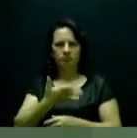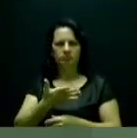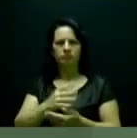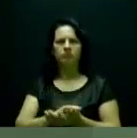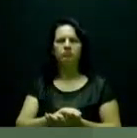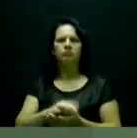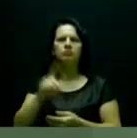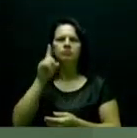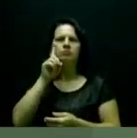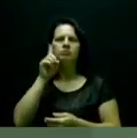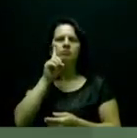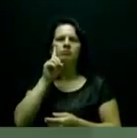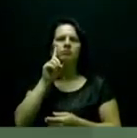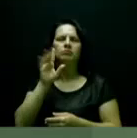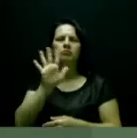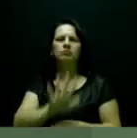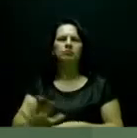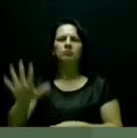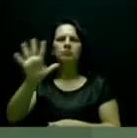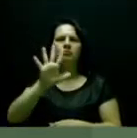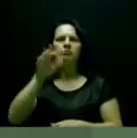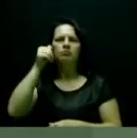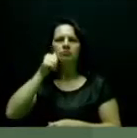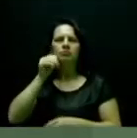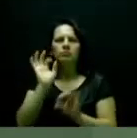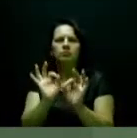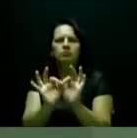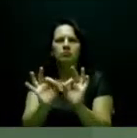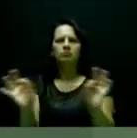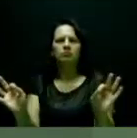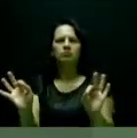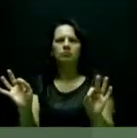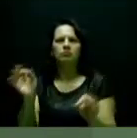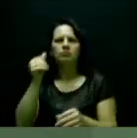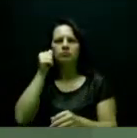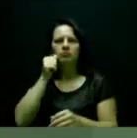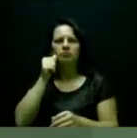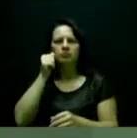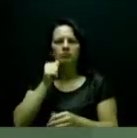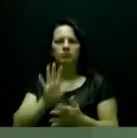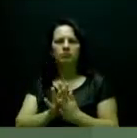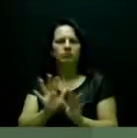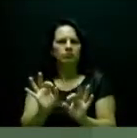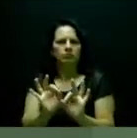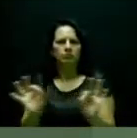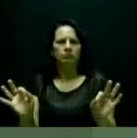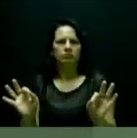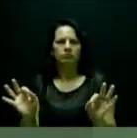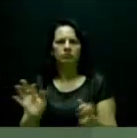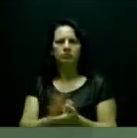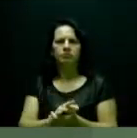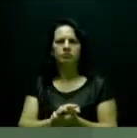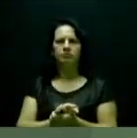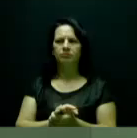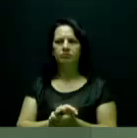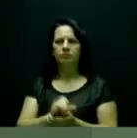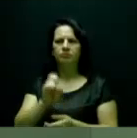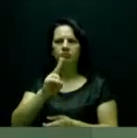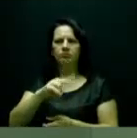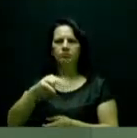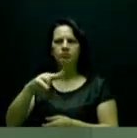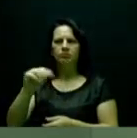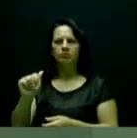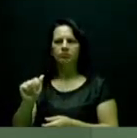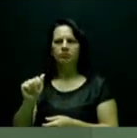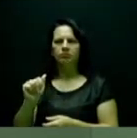Recentemente, no Dia Internacional da Mulher, fiz uma singela homenagem para minha esposa. Mas muito simples. Nunca, para